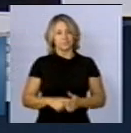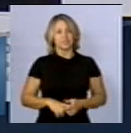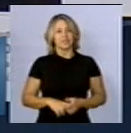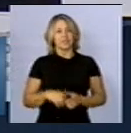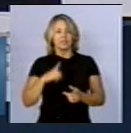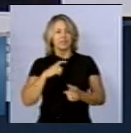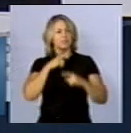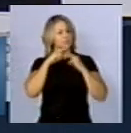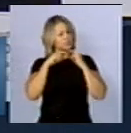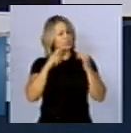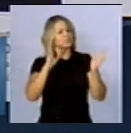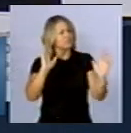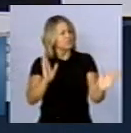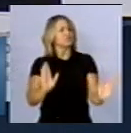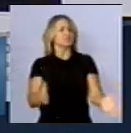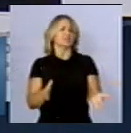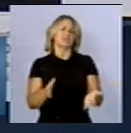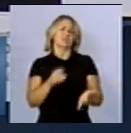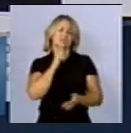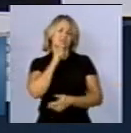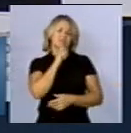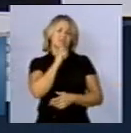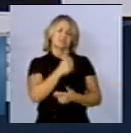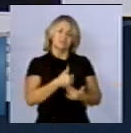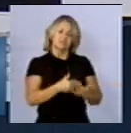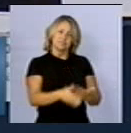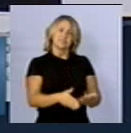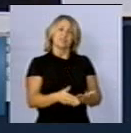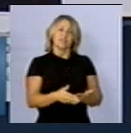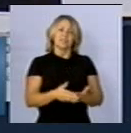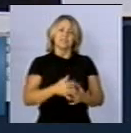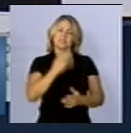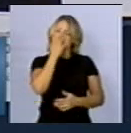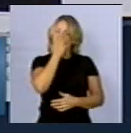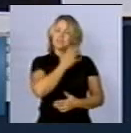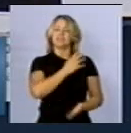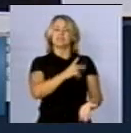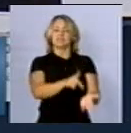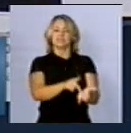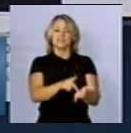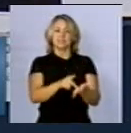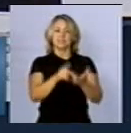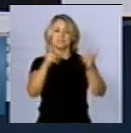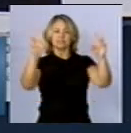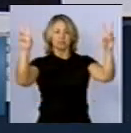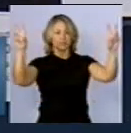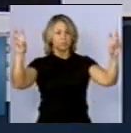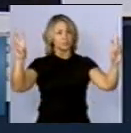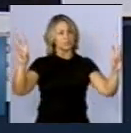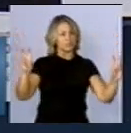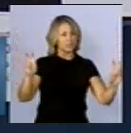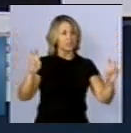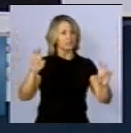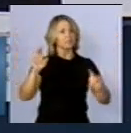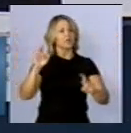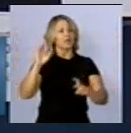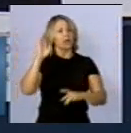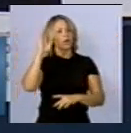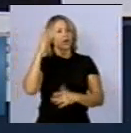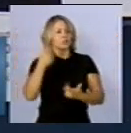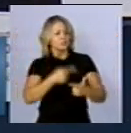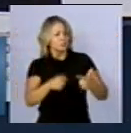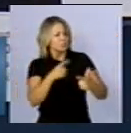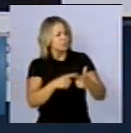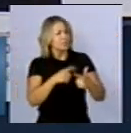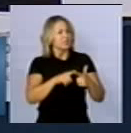a dúvidas é bastante sérias a respeito do do Mal enfim